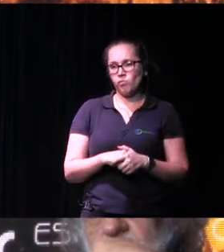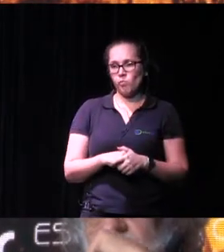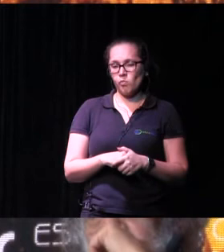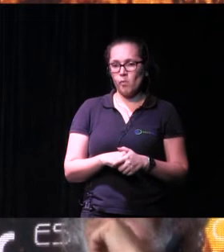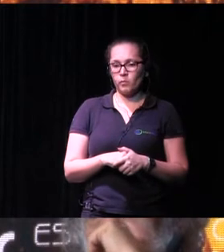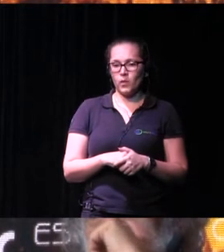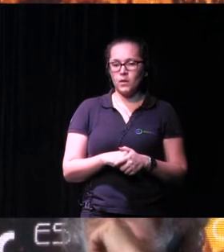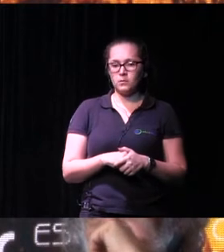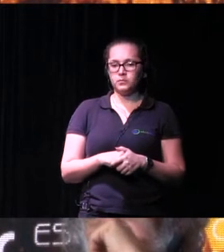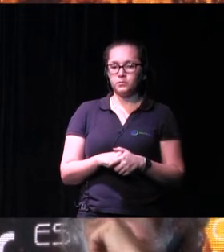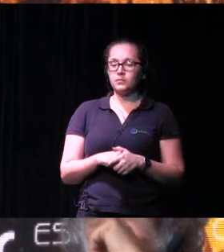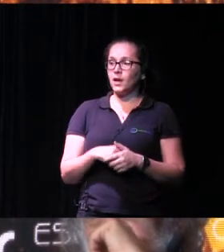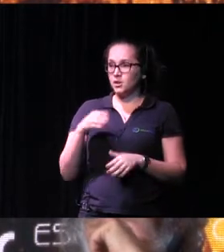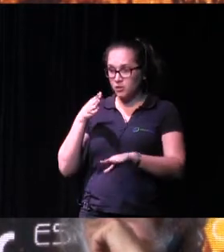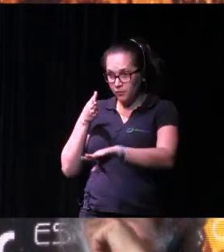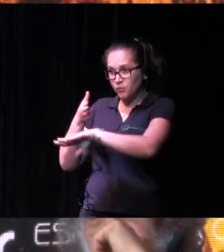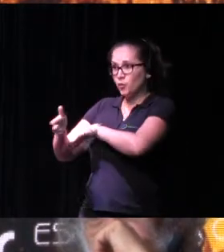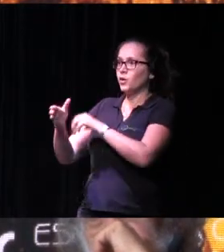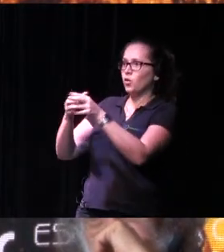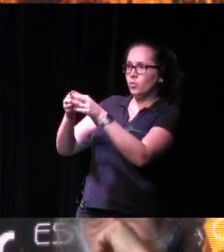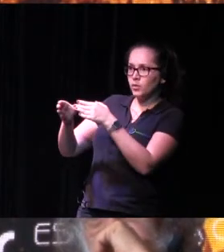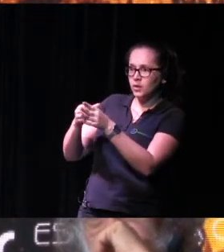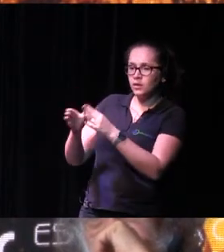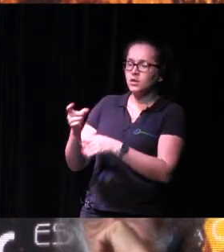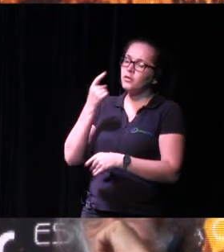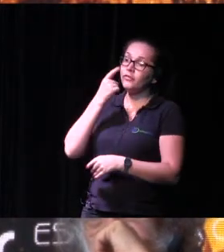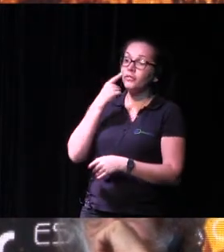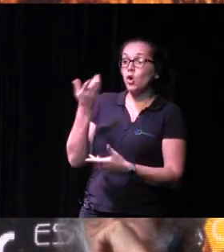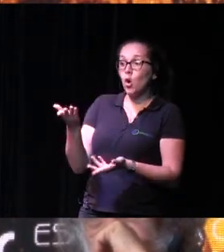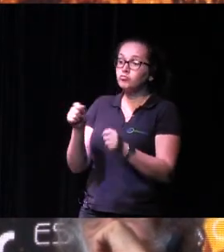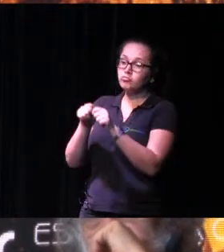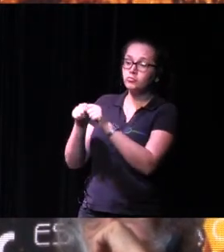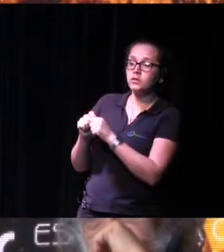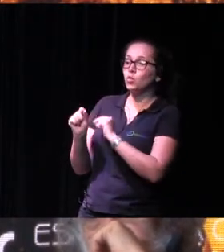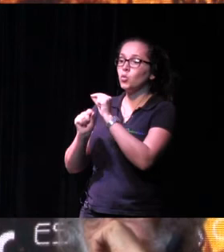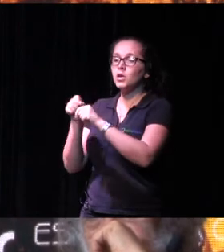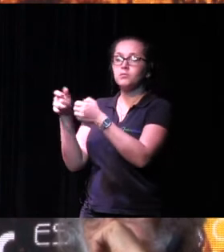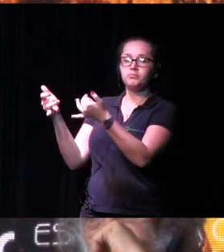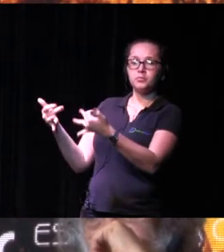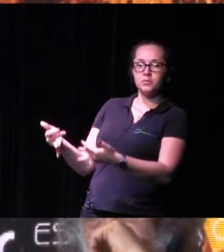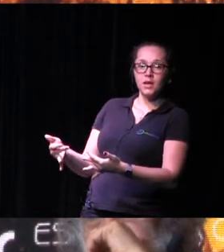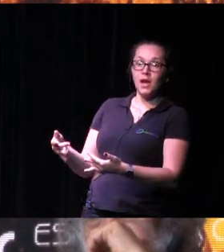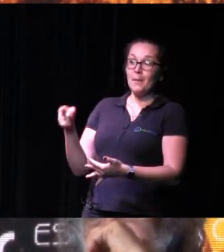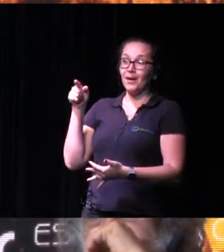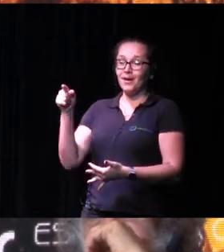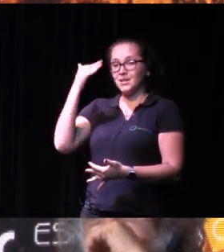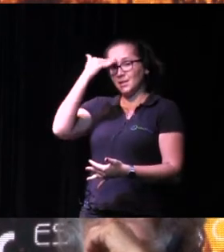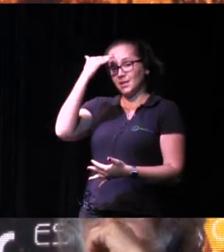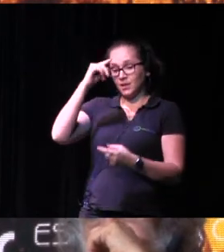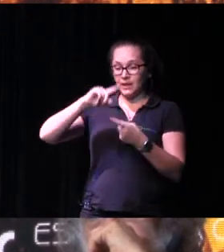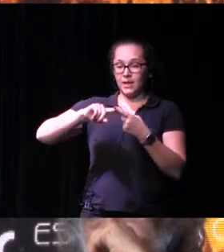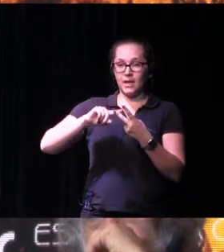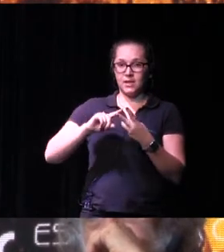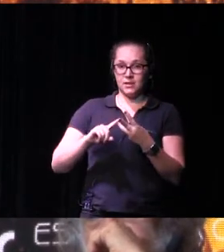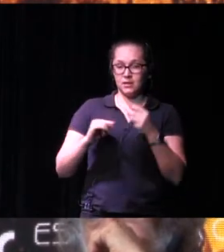Fomos da comunidade contando o que estávamos fazendo. E levá-los a entender três coisas fundamentais que para